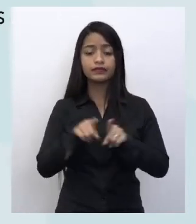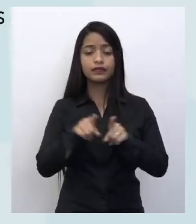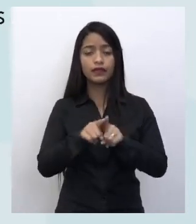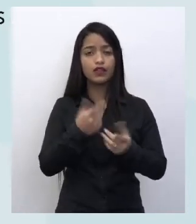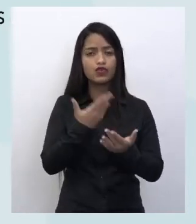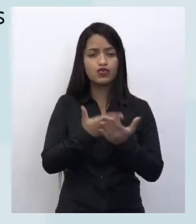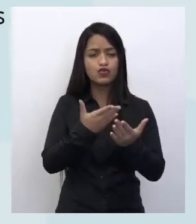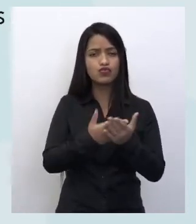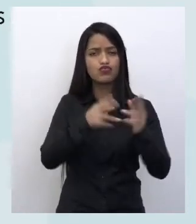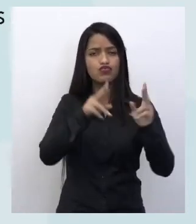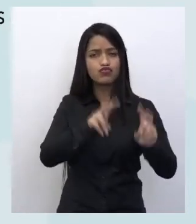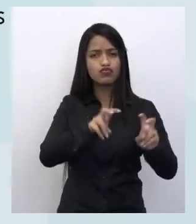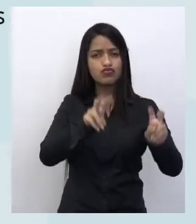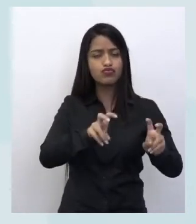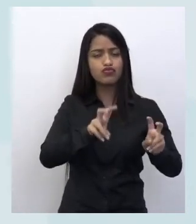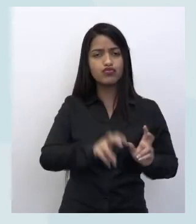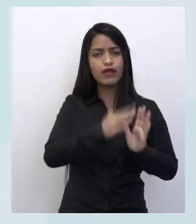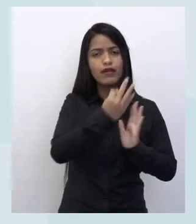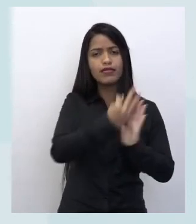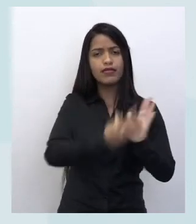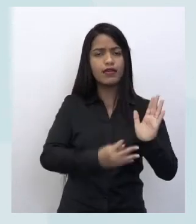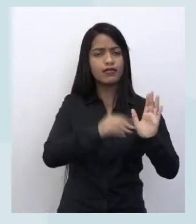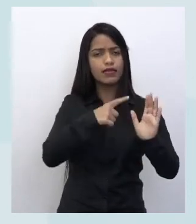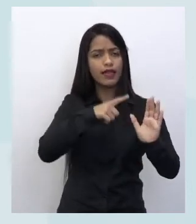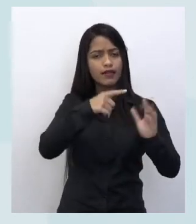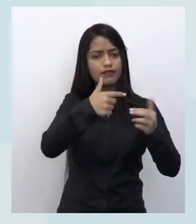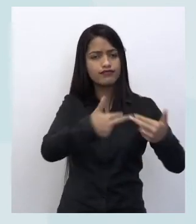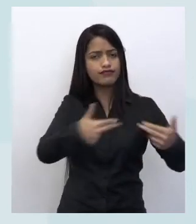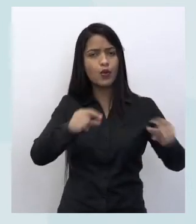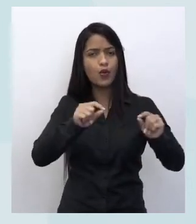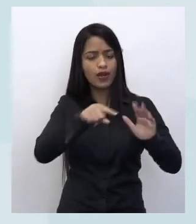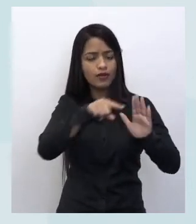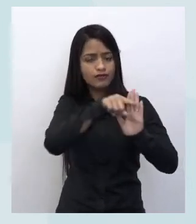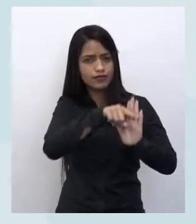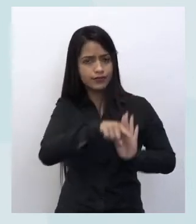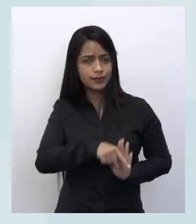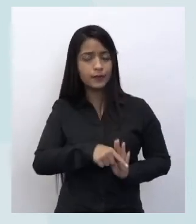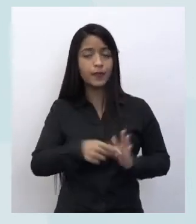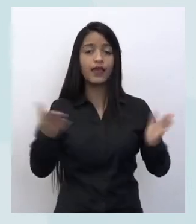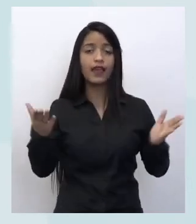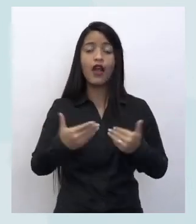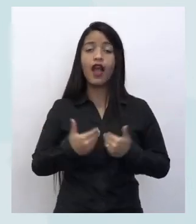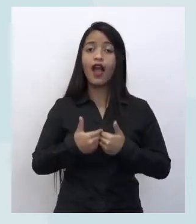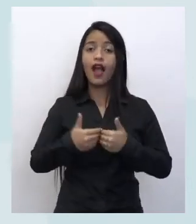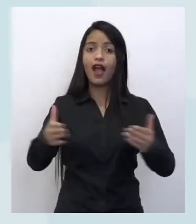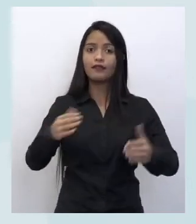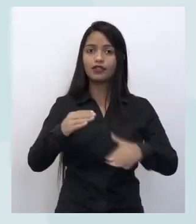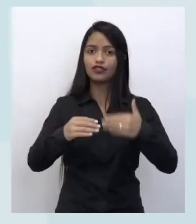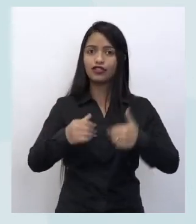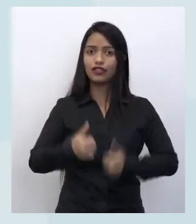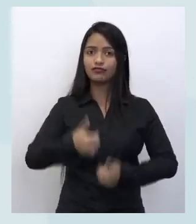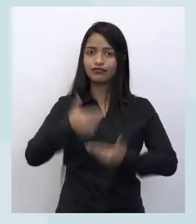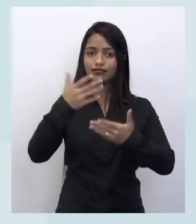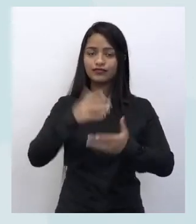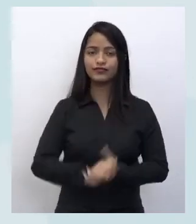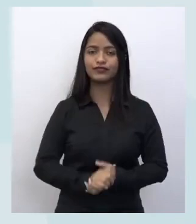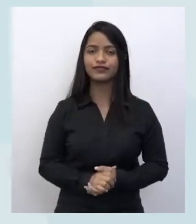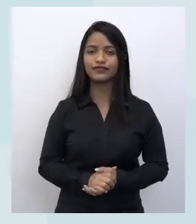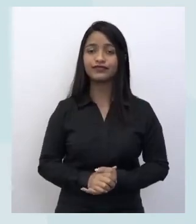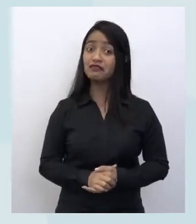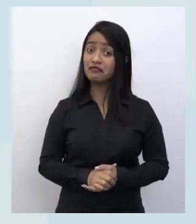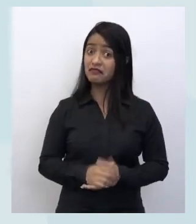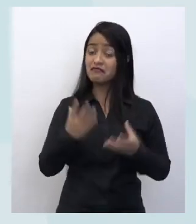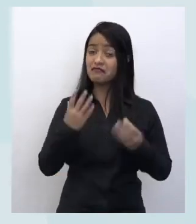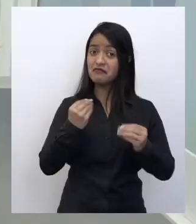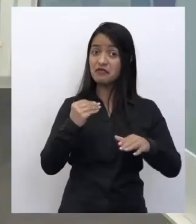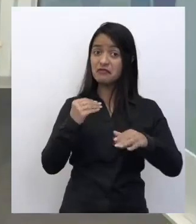estudos sobre os elementos textuais. Chat aberto? Então, Chat aberto, bora chat lá! está lindo, Ai, pro. parabéns Ai.